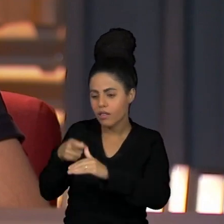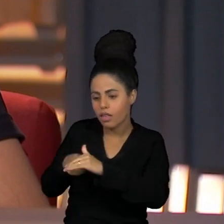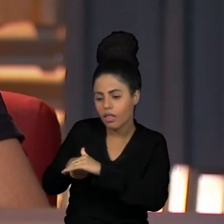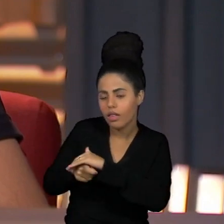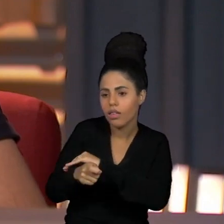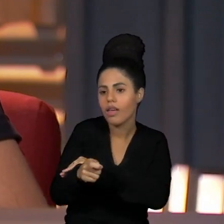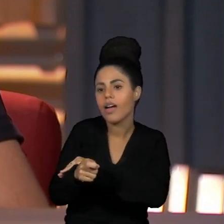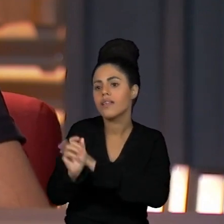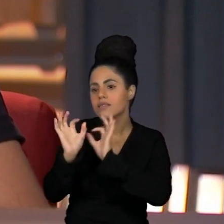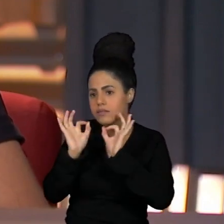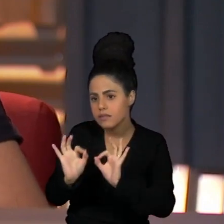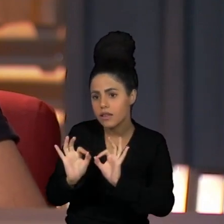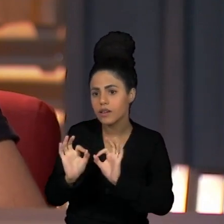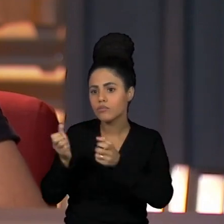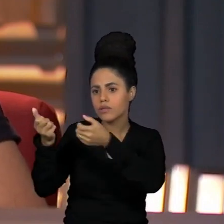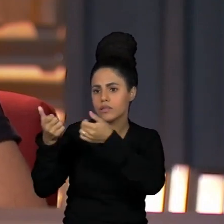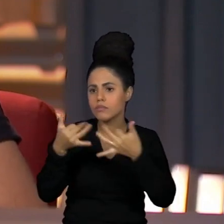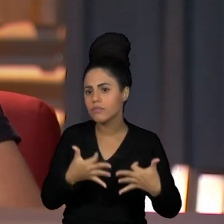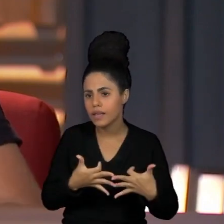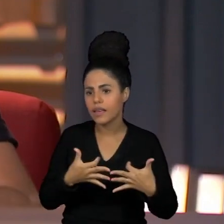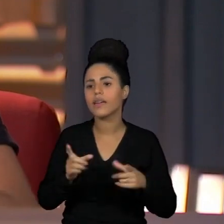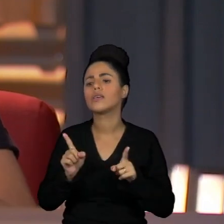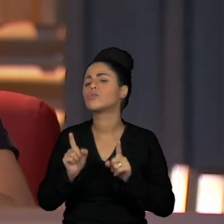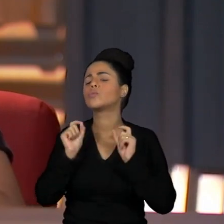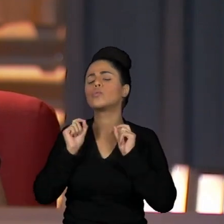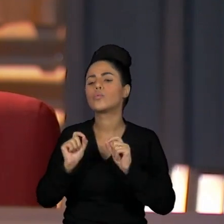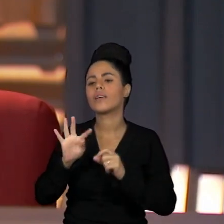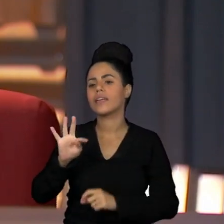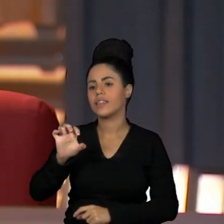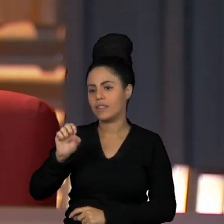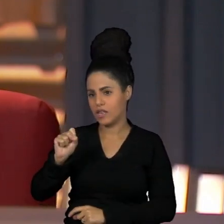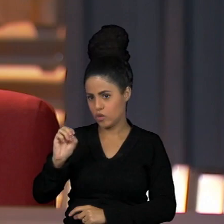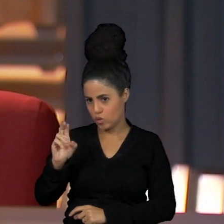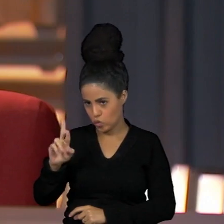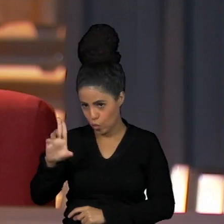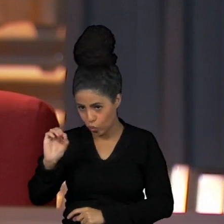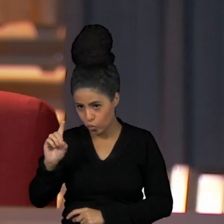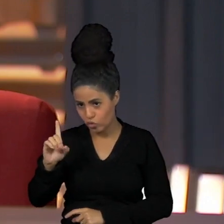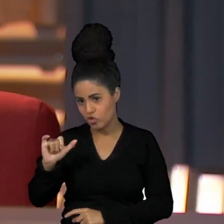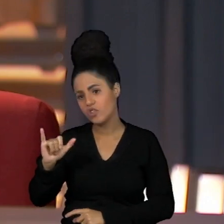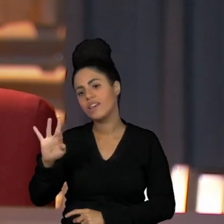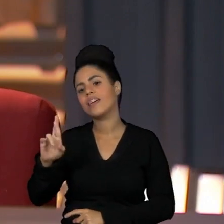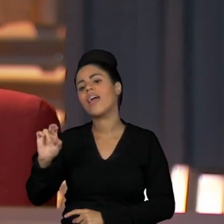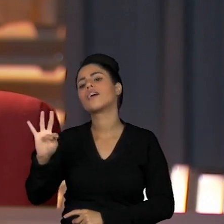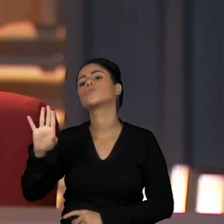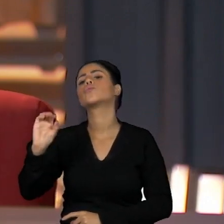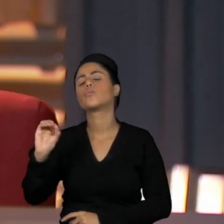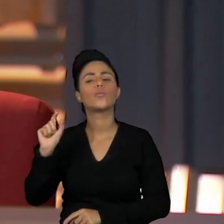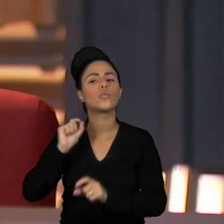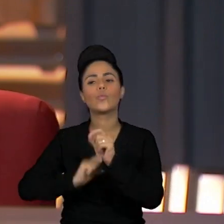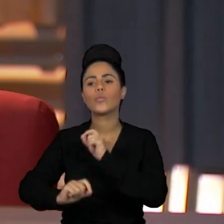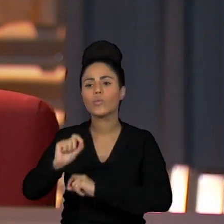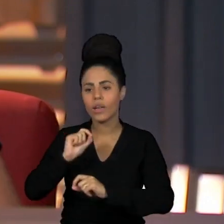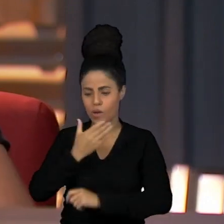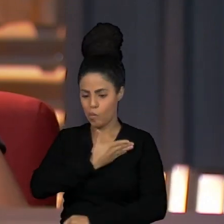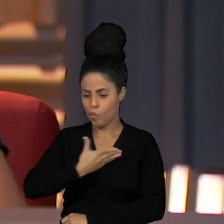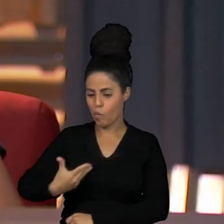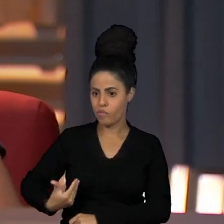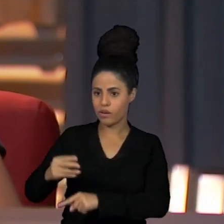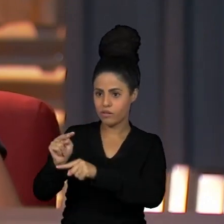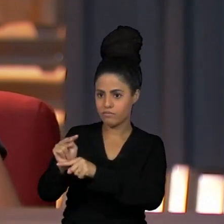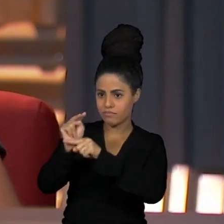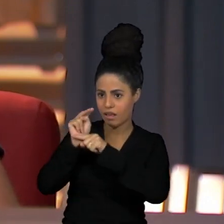né? Porque, que nem eu falei do Tesouro Direto, você que está emprestando dinheiro para o governo, então o governo está pegando um crédito